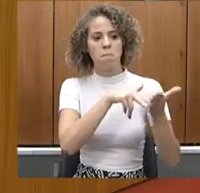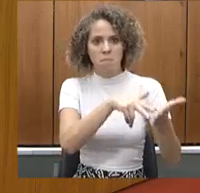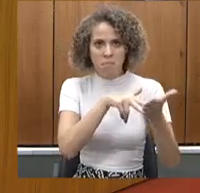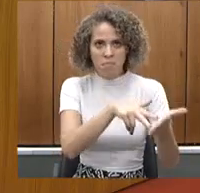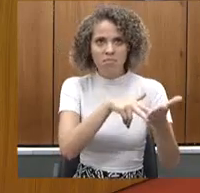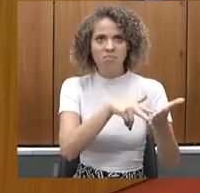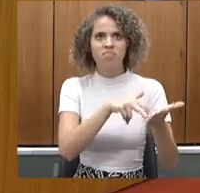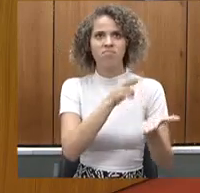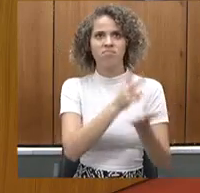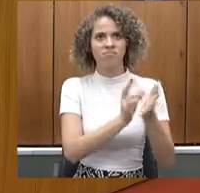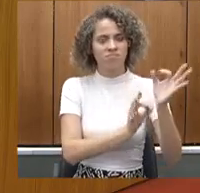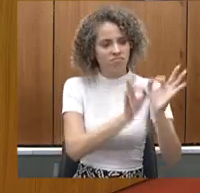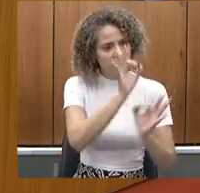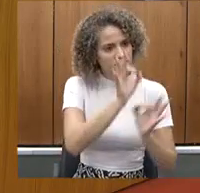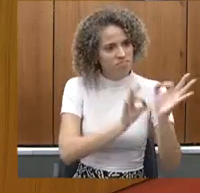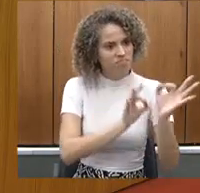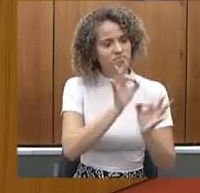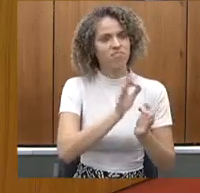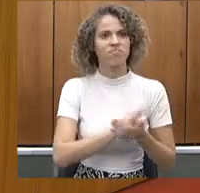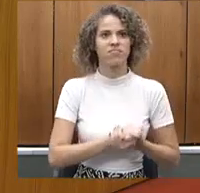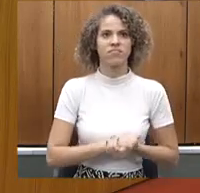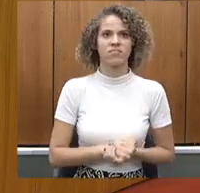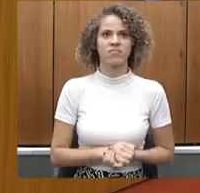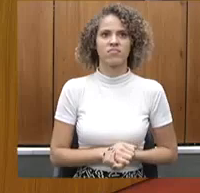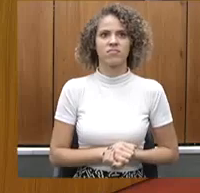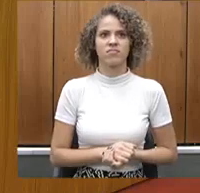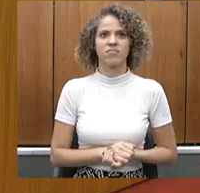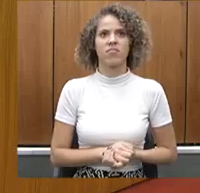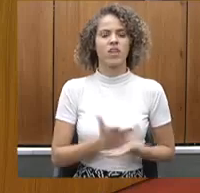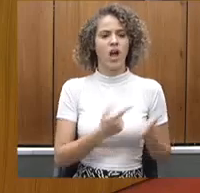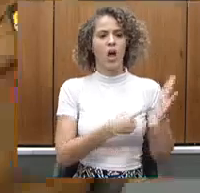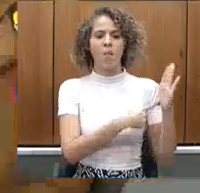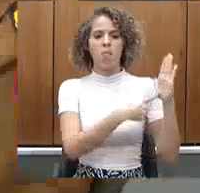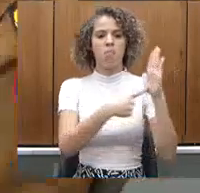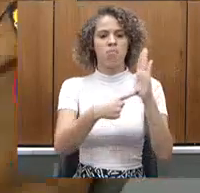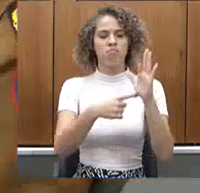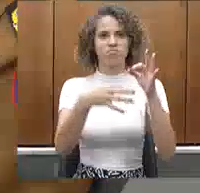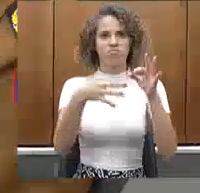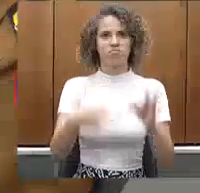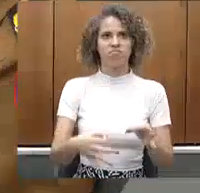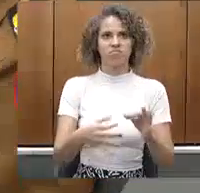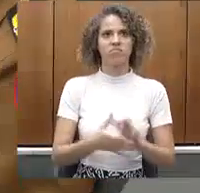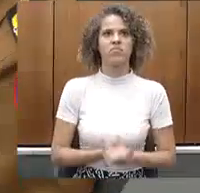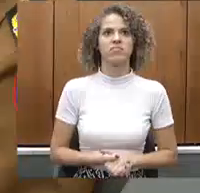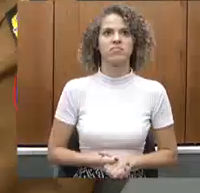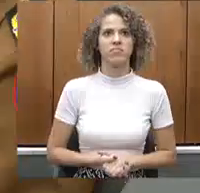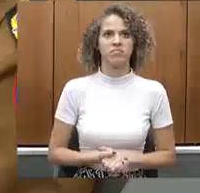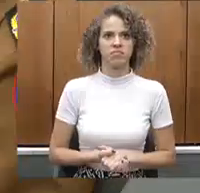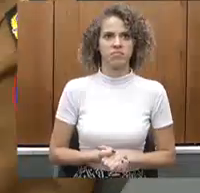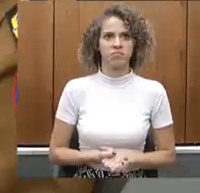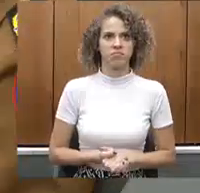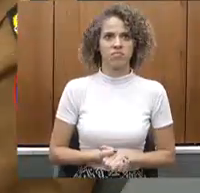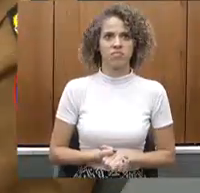dessa organização por si só deputadão pela demonstração de sua solidez esse militar completou dia 9 de